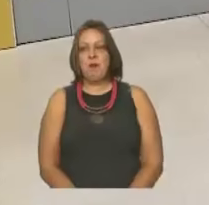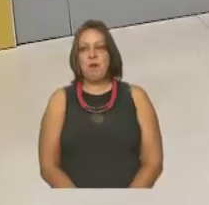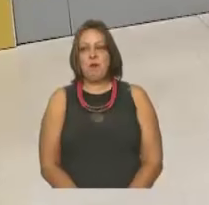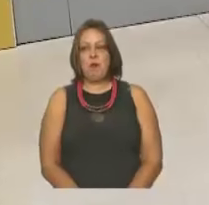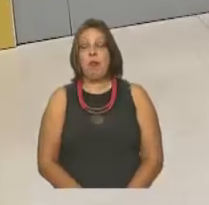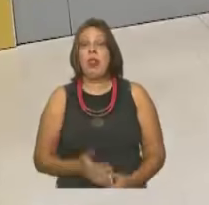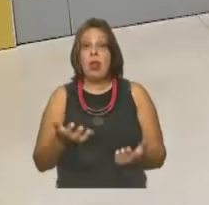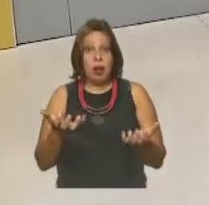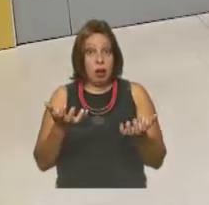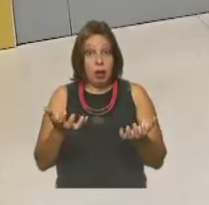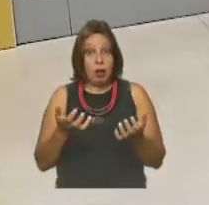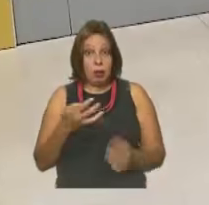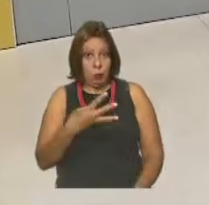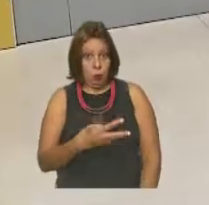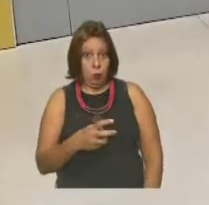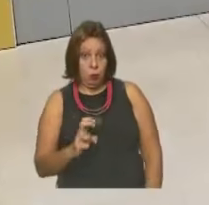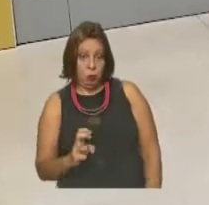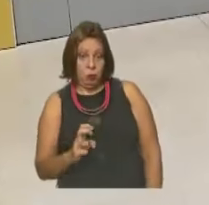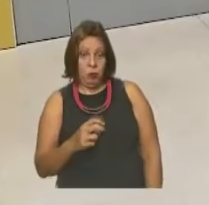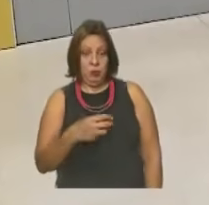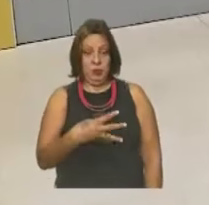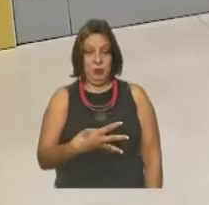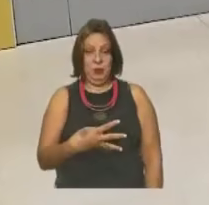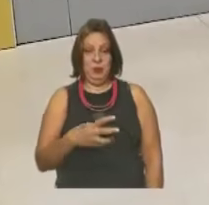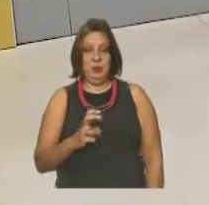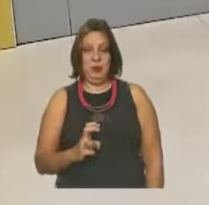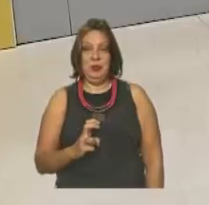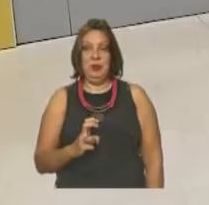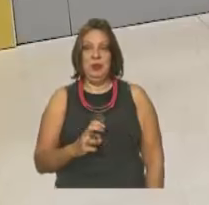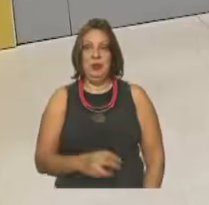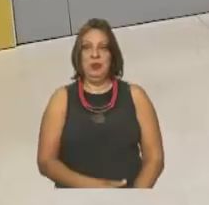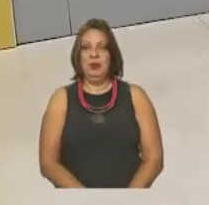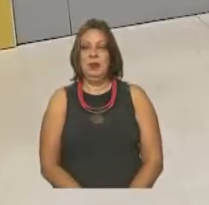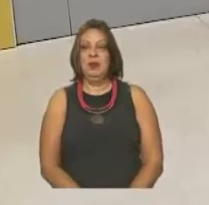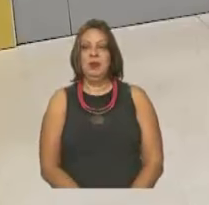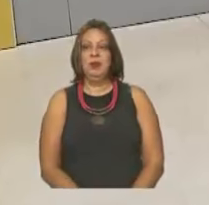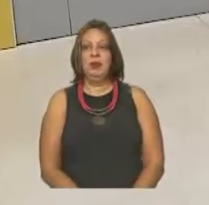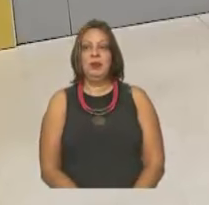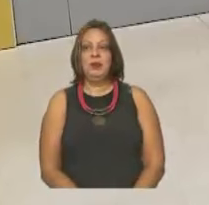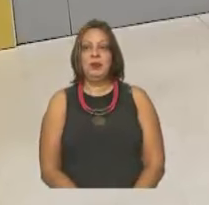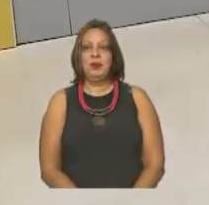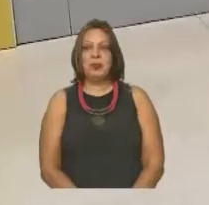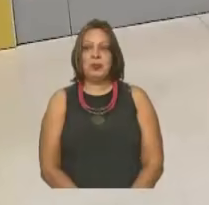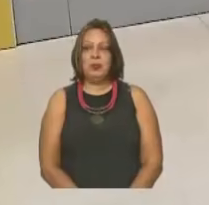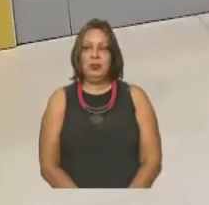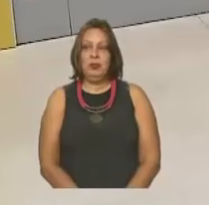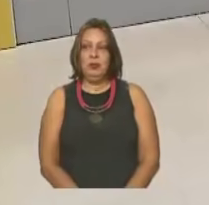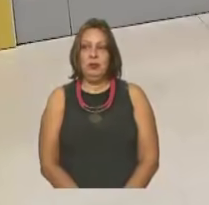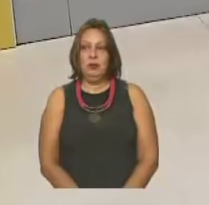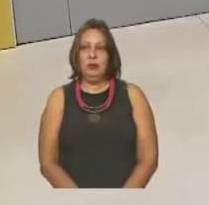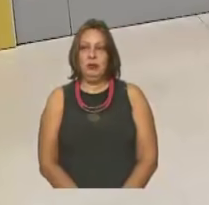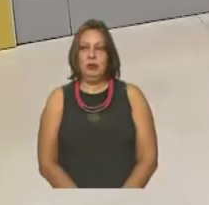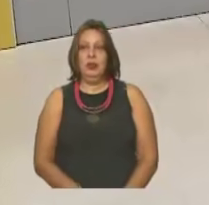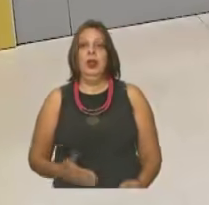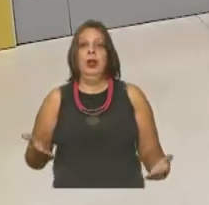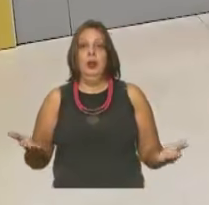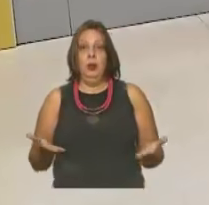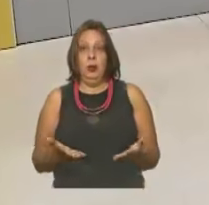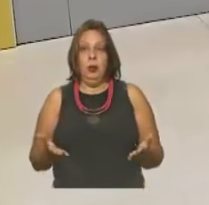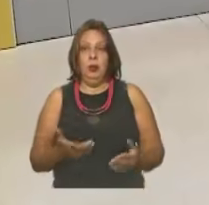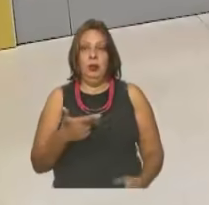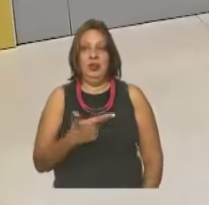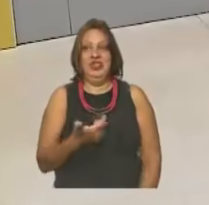38. Quem quer o 45? 45. Vamos lá com 45. Agora é a vez